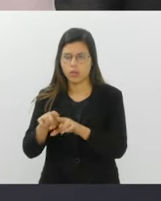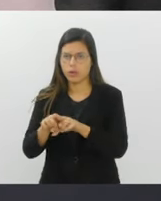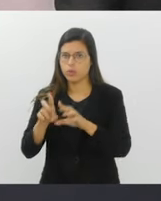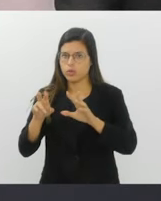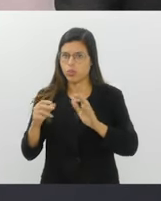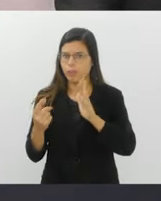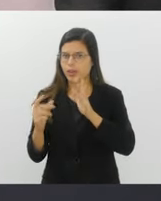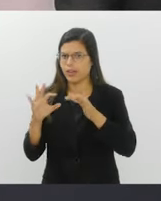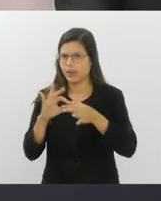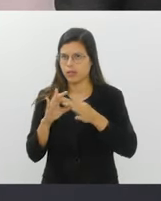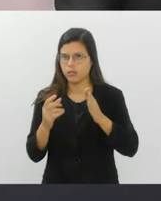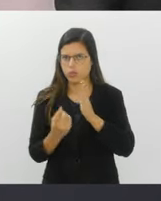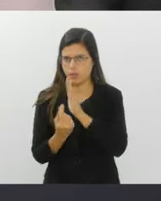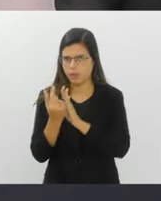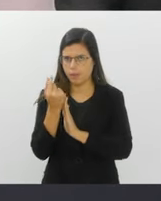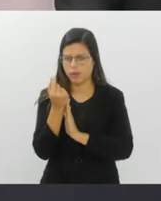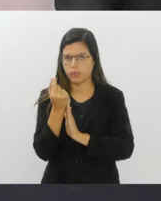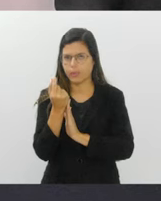orçamento.